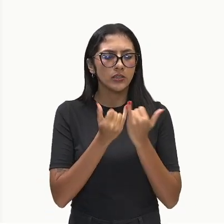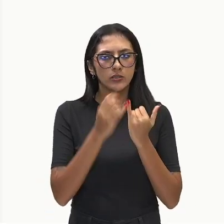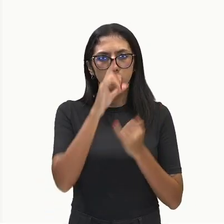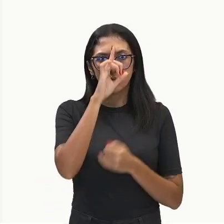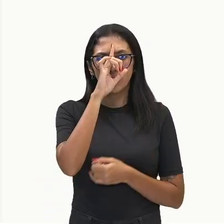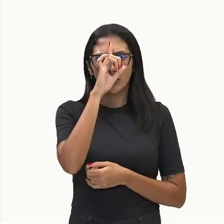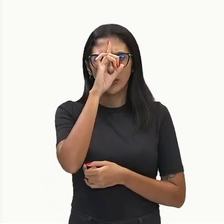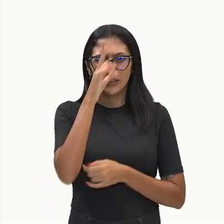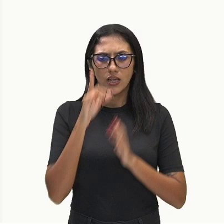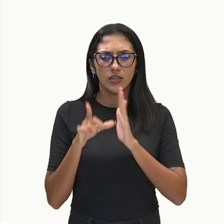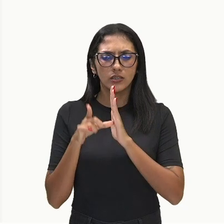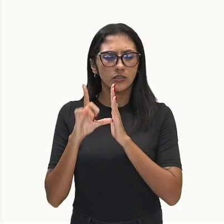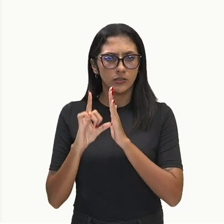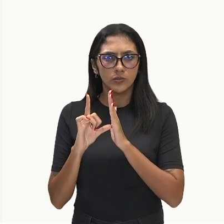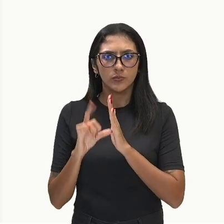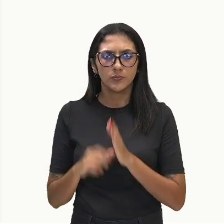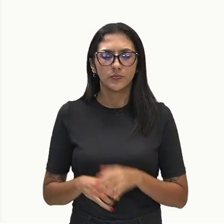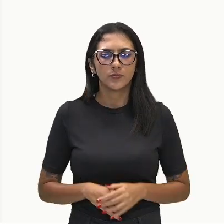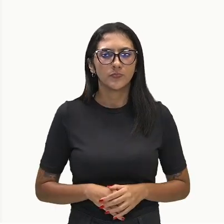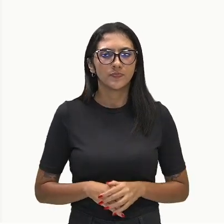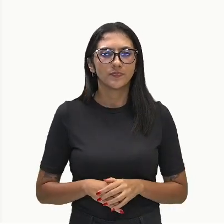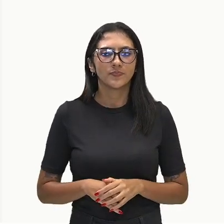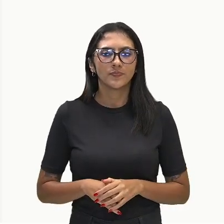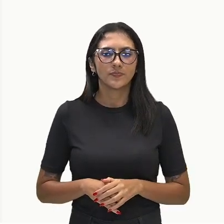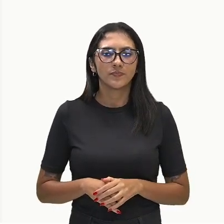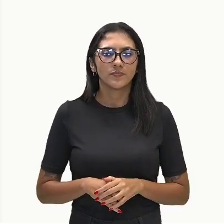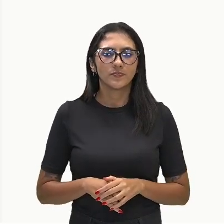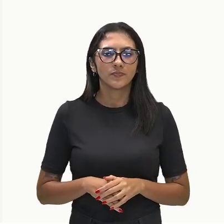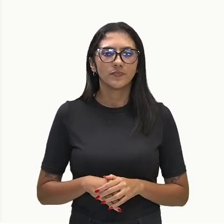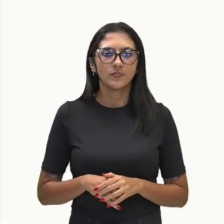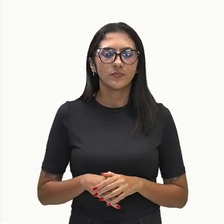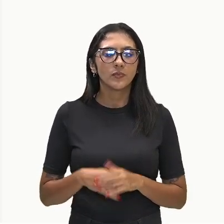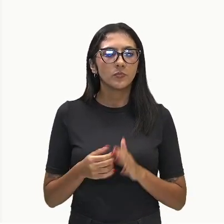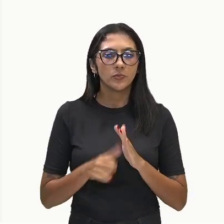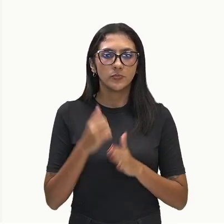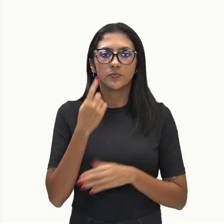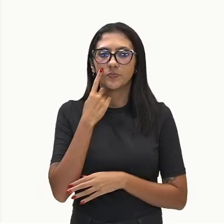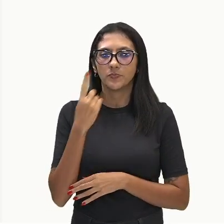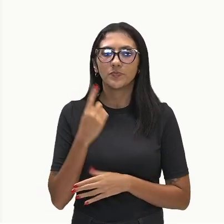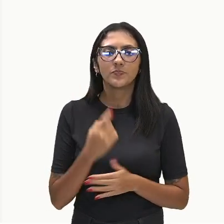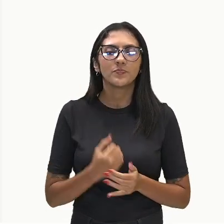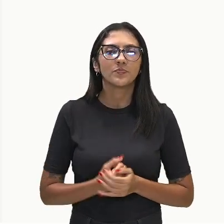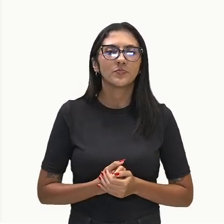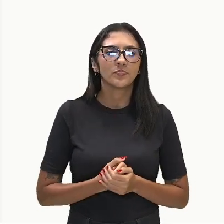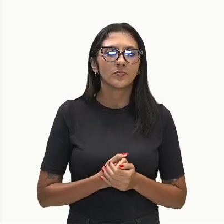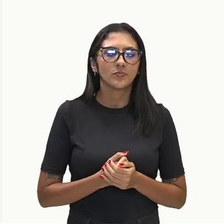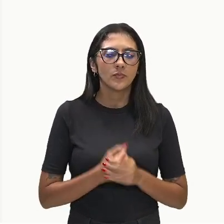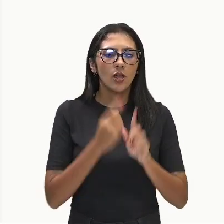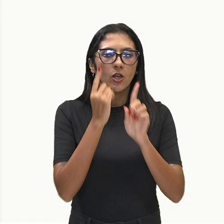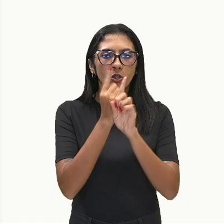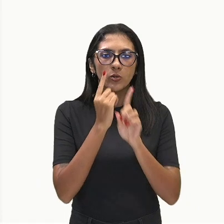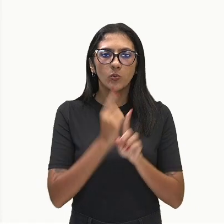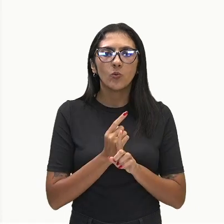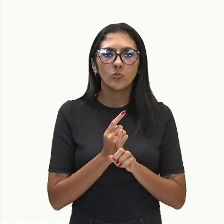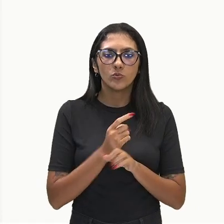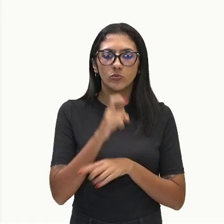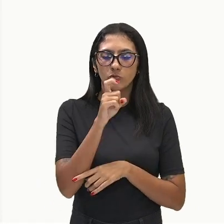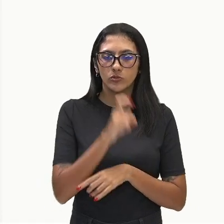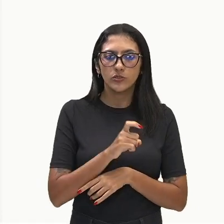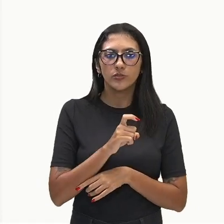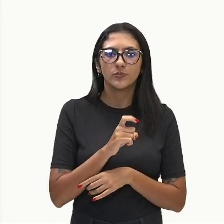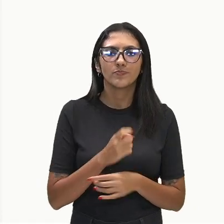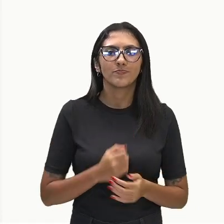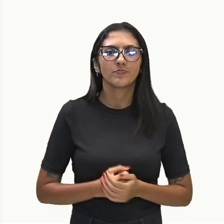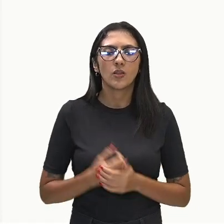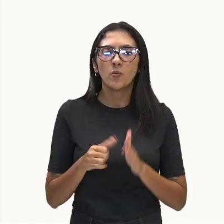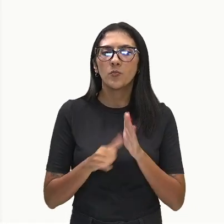gente resolveu nos exemplos anteriores. Primeiro temos aqui, determine o valor de x nos casos abaixo. O primeiro caso que a